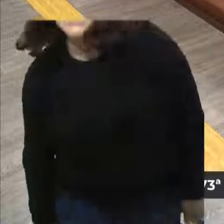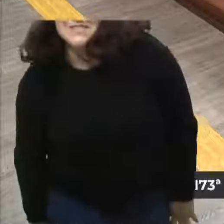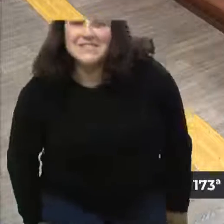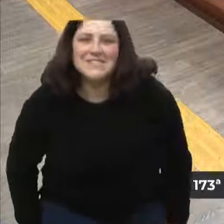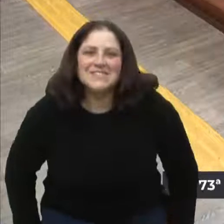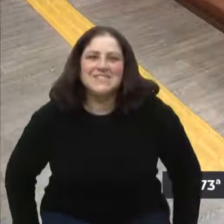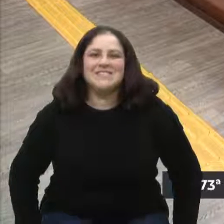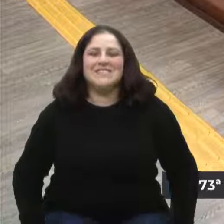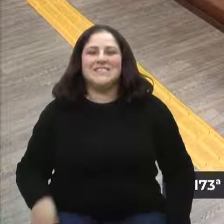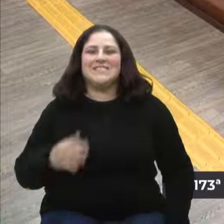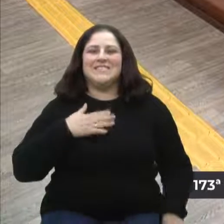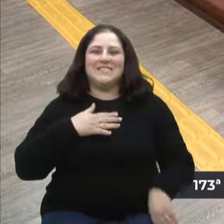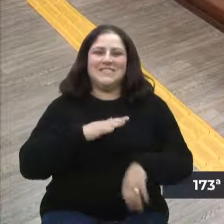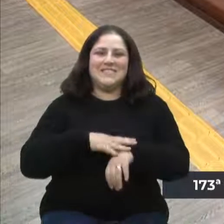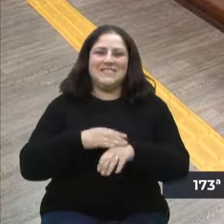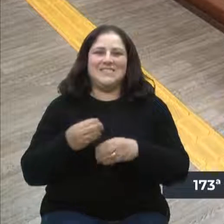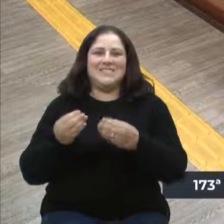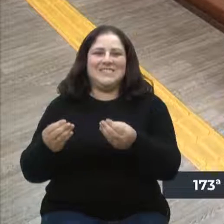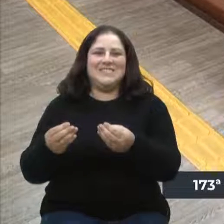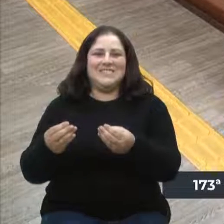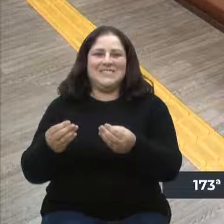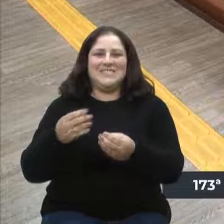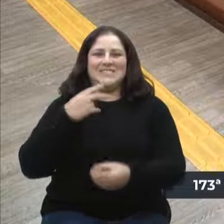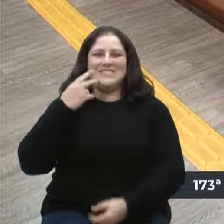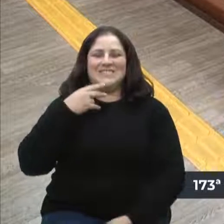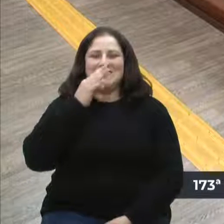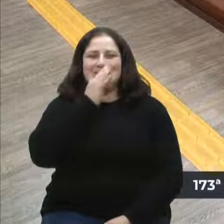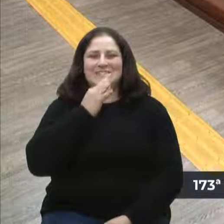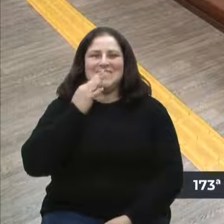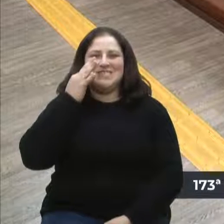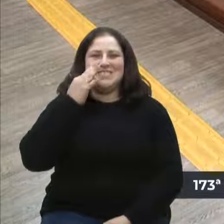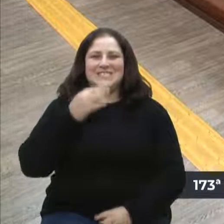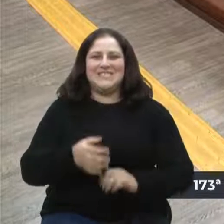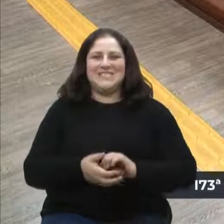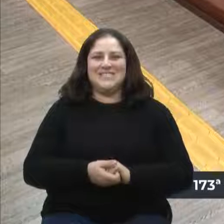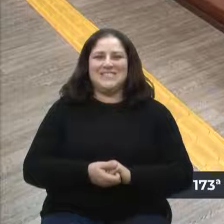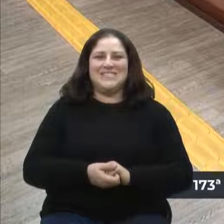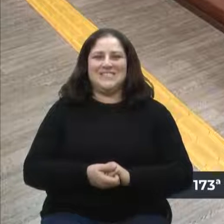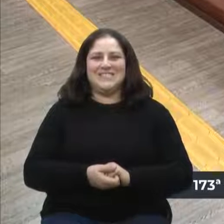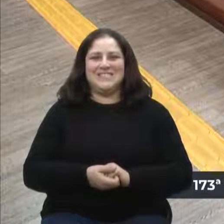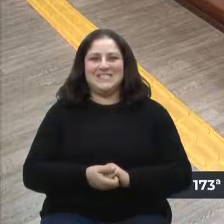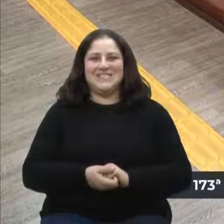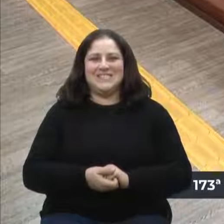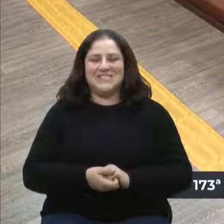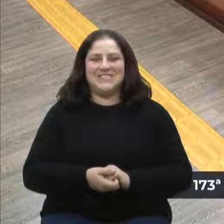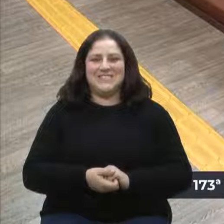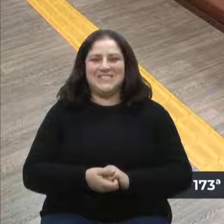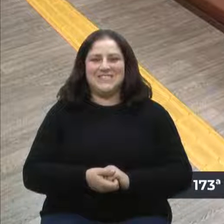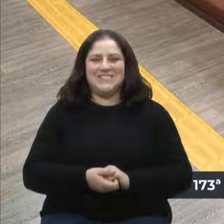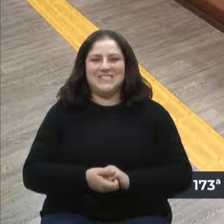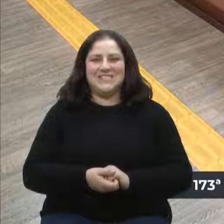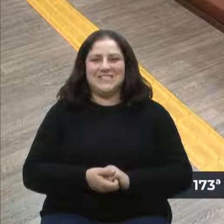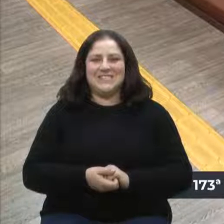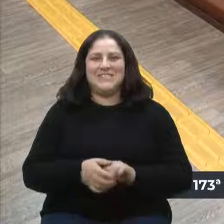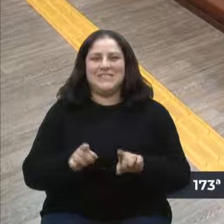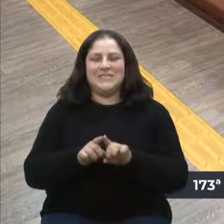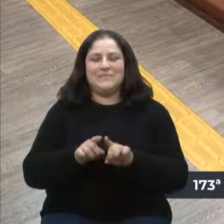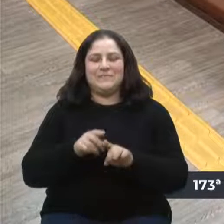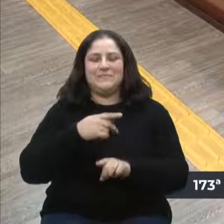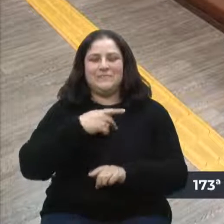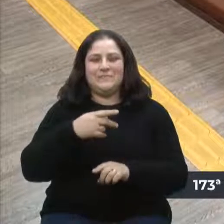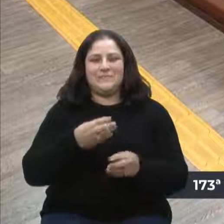Tiane Frisson. Por cedência, então, o grande expediente para a vereadora Tatiane, enquanto eu transfiro também a presidência